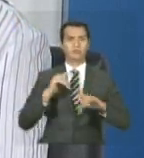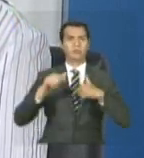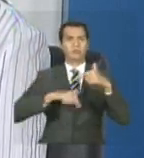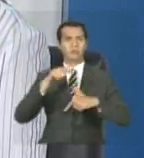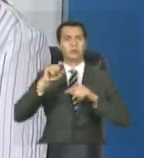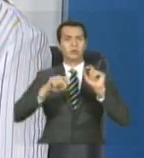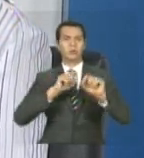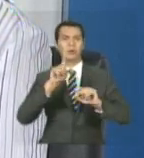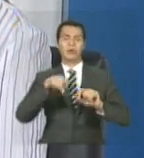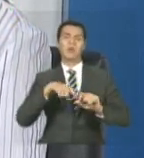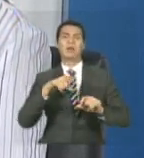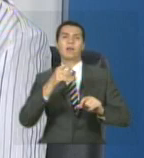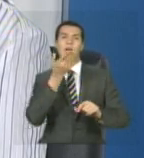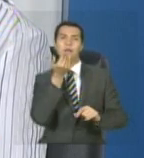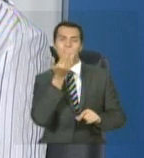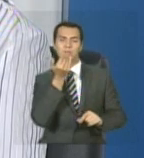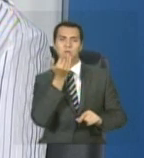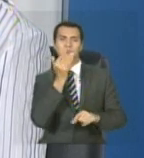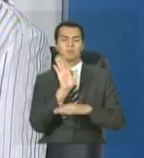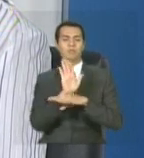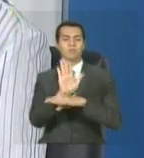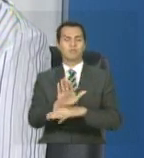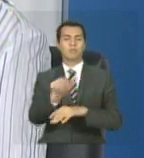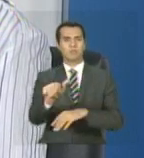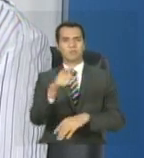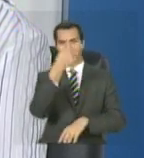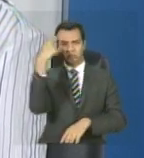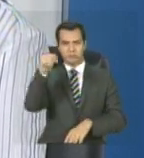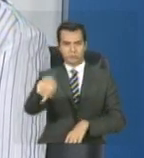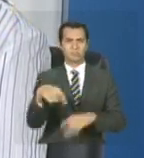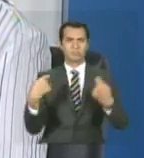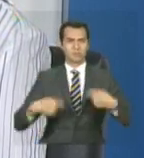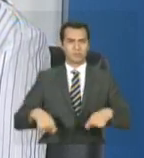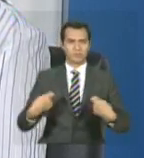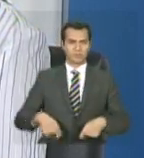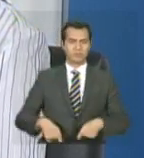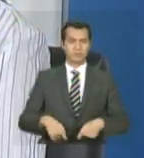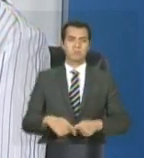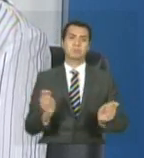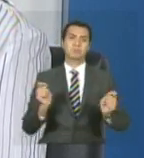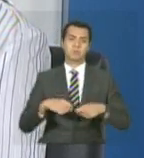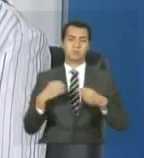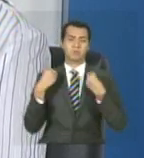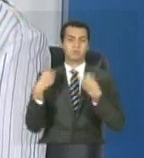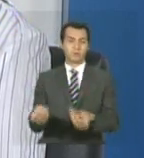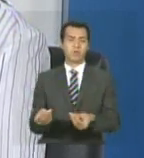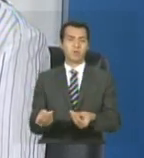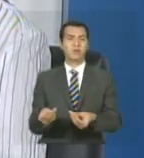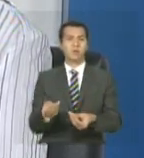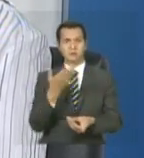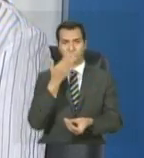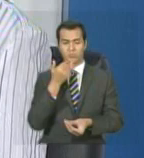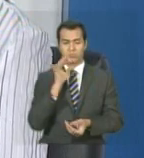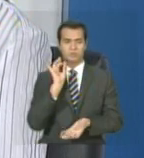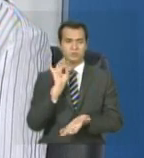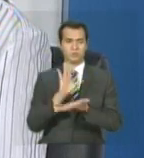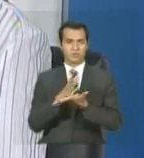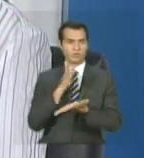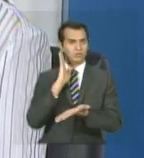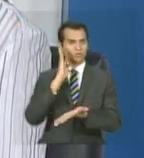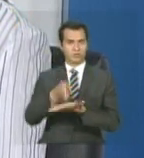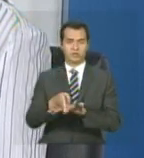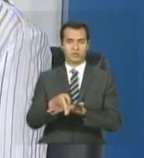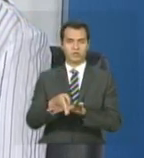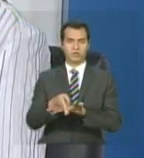acesso da alimentação à população em segurança alimentar, seja por meio de alimentos, né, doação direta de alimentos, como o caso